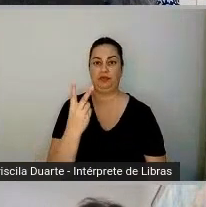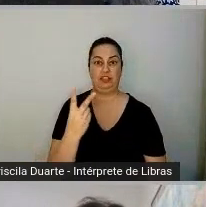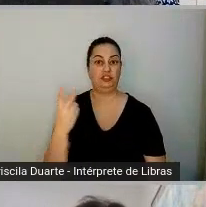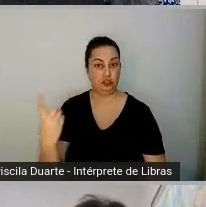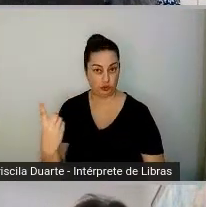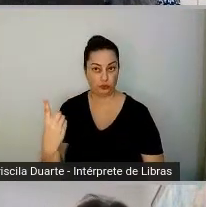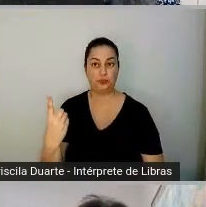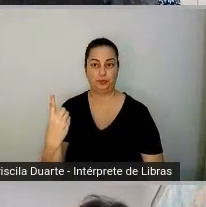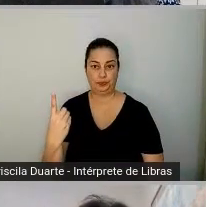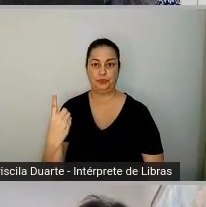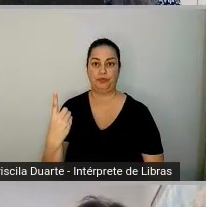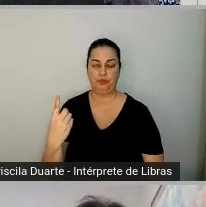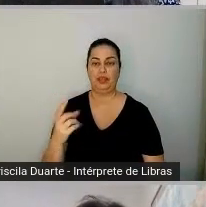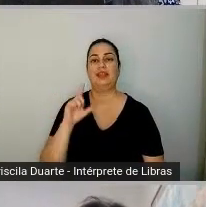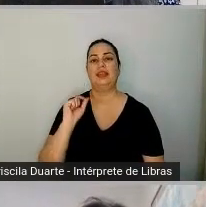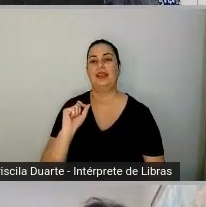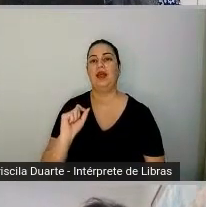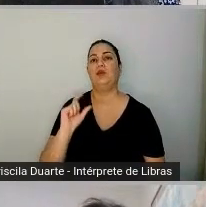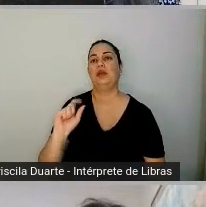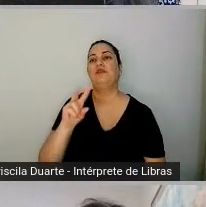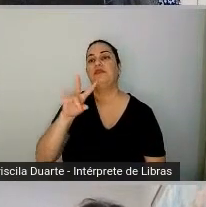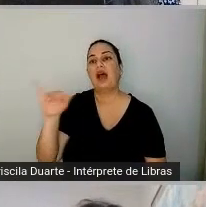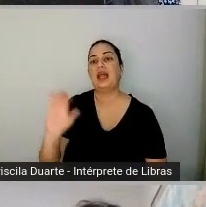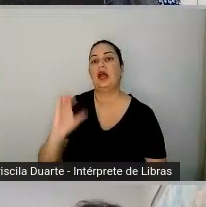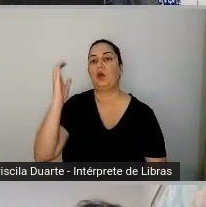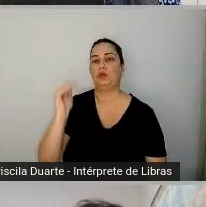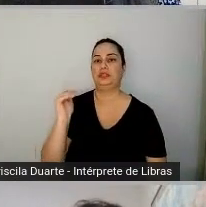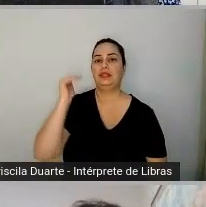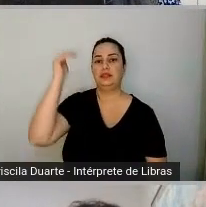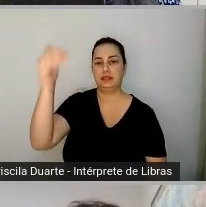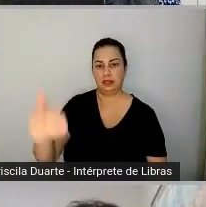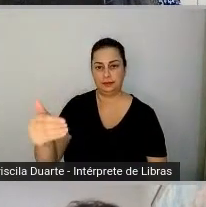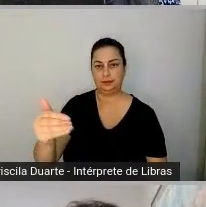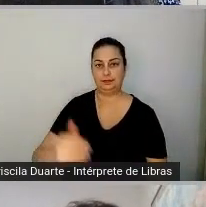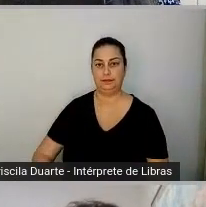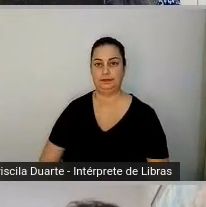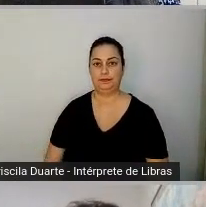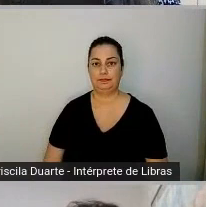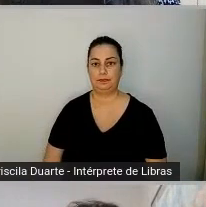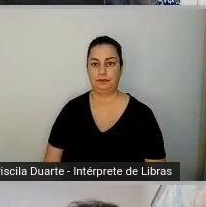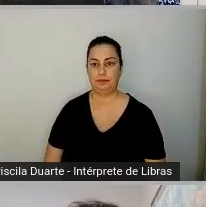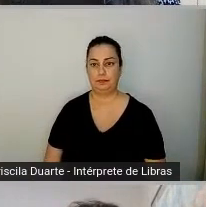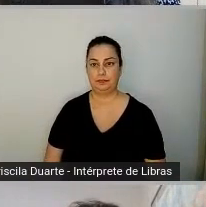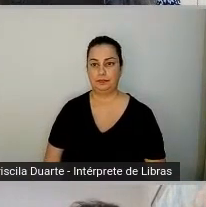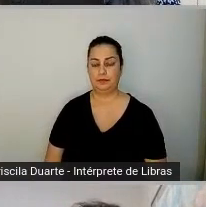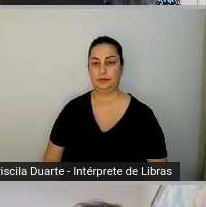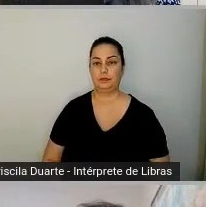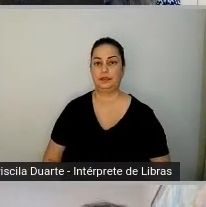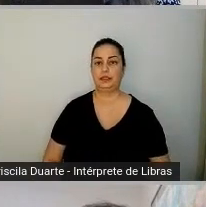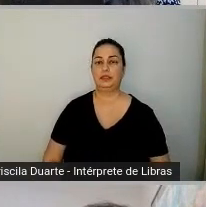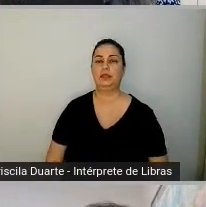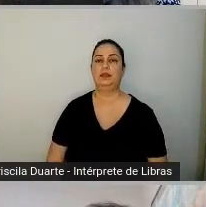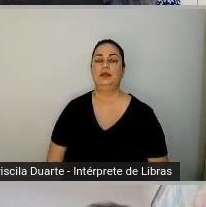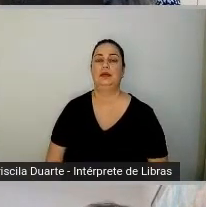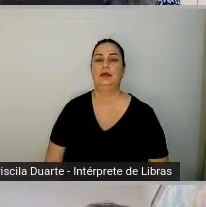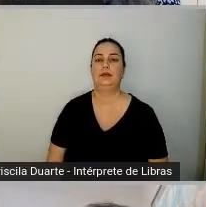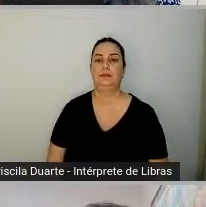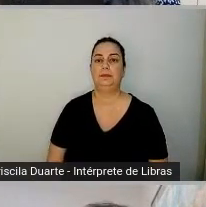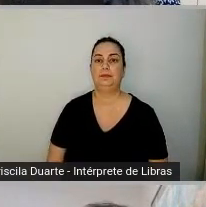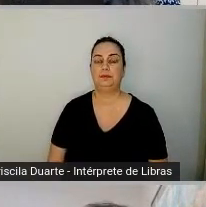né, a previsão, né, de absurdos. Sim? Não está passando tela, você está na primeira